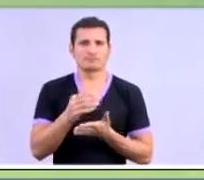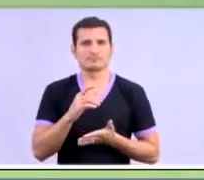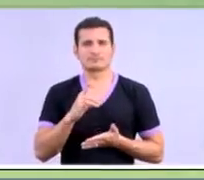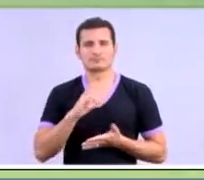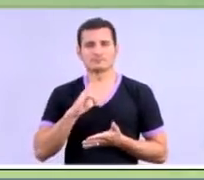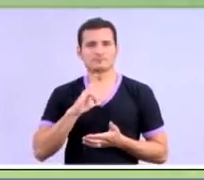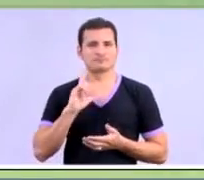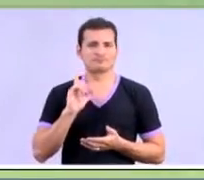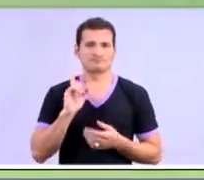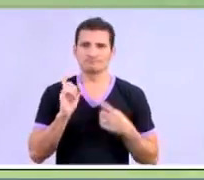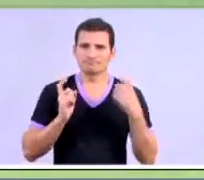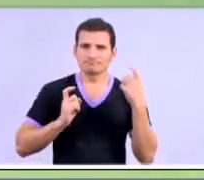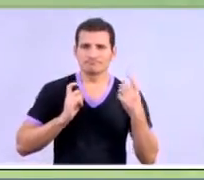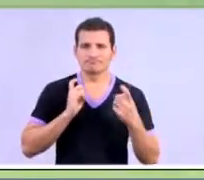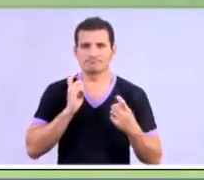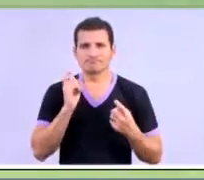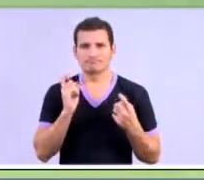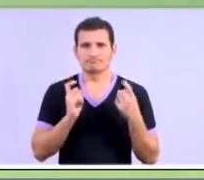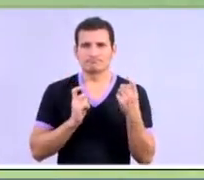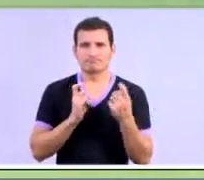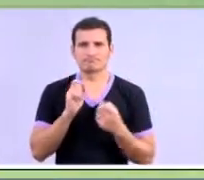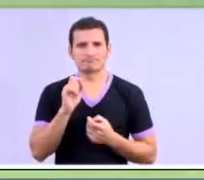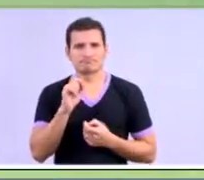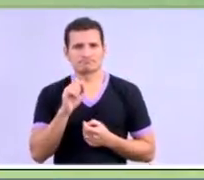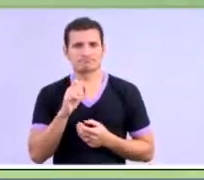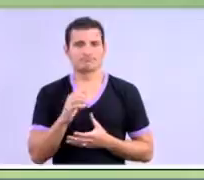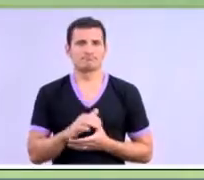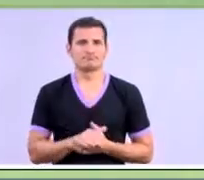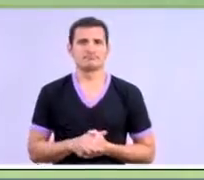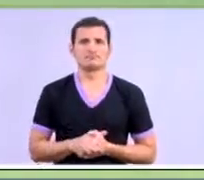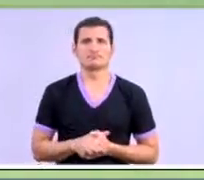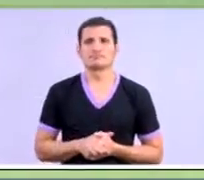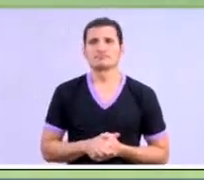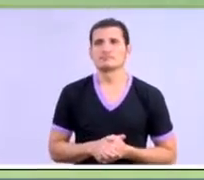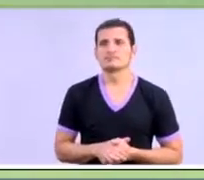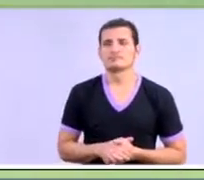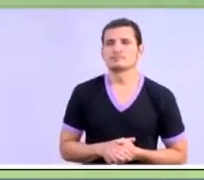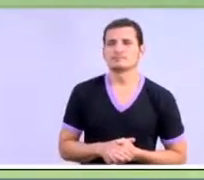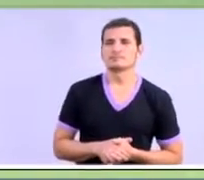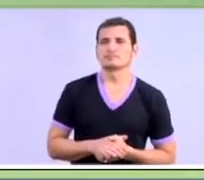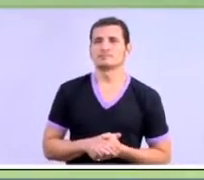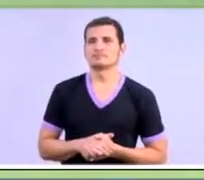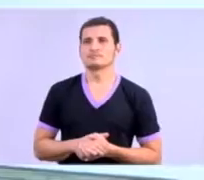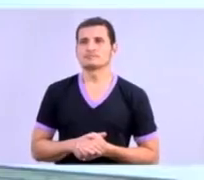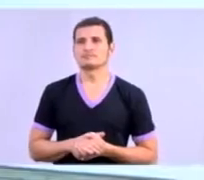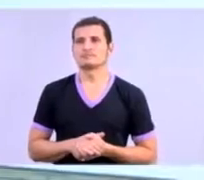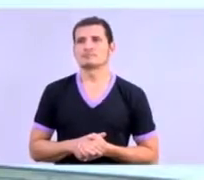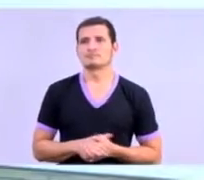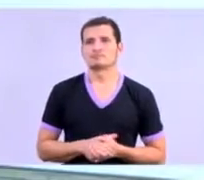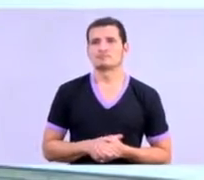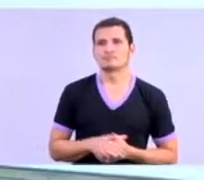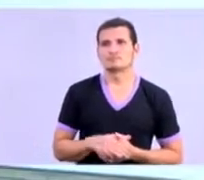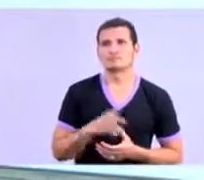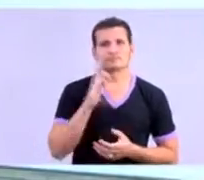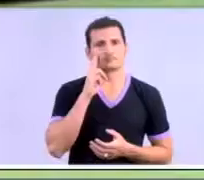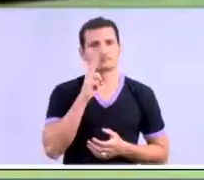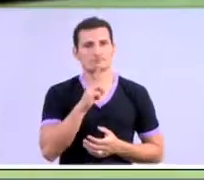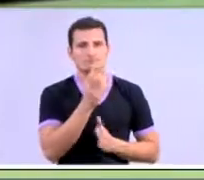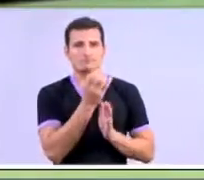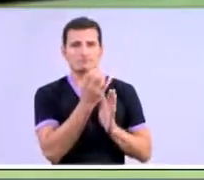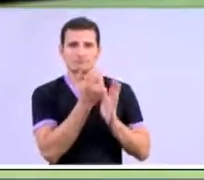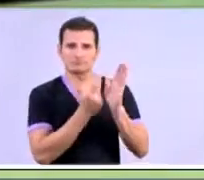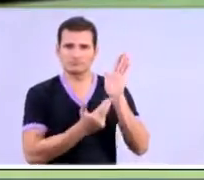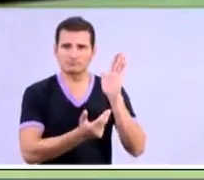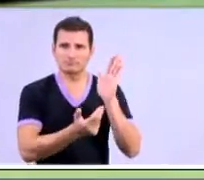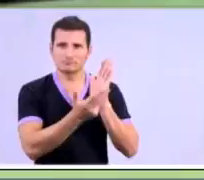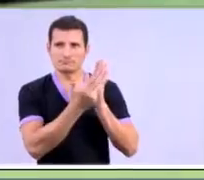a preocupação aí, né? De ficar algo que atenda a demanda mesmo, ok? Então, vamos ver também algumas imagens, acho que essas